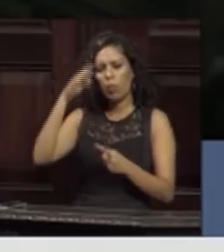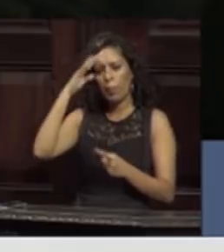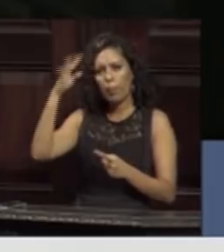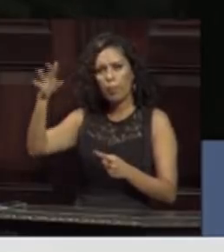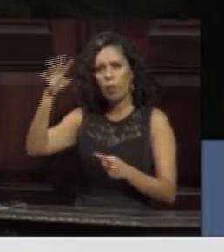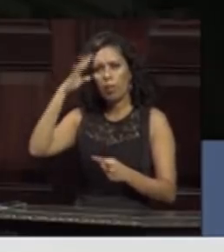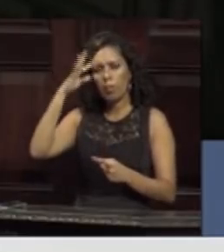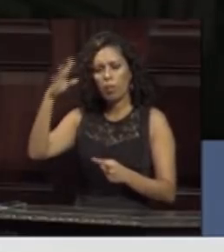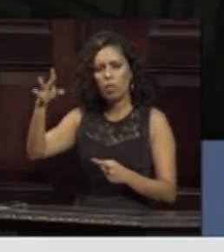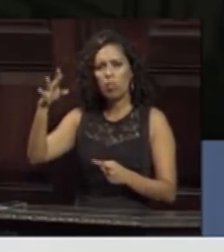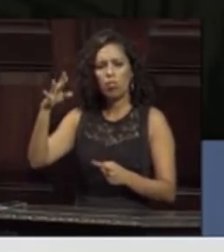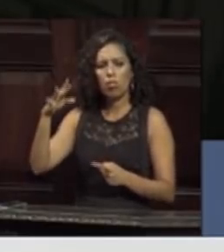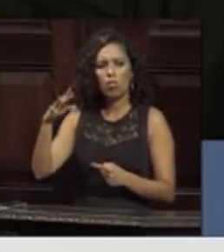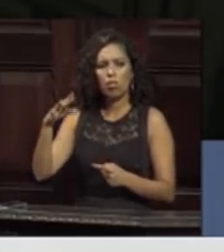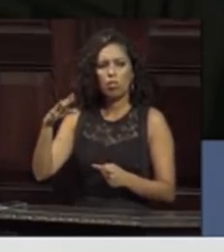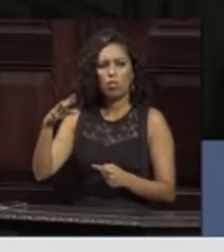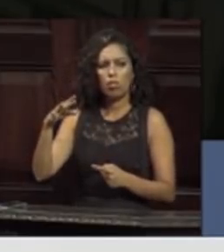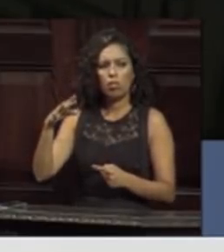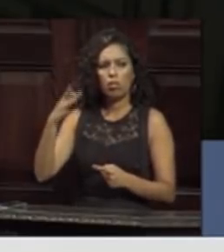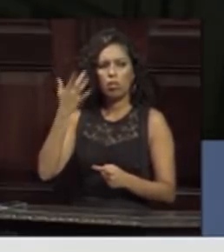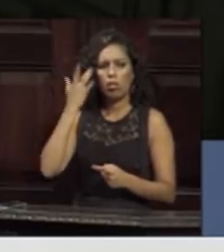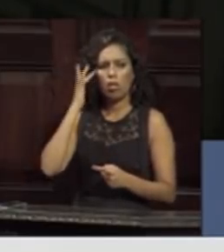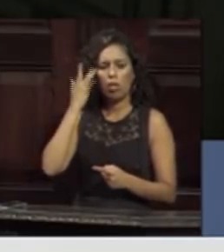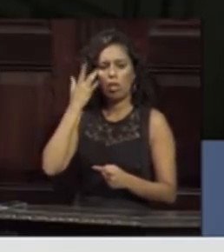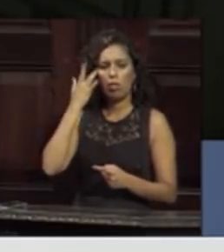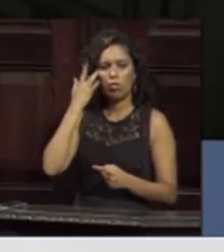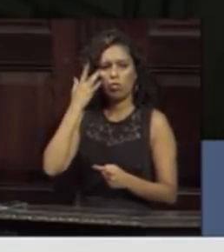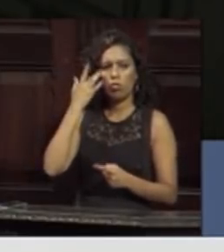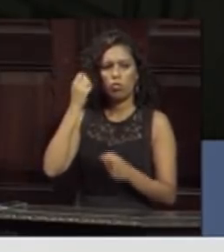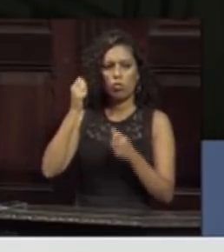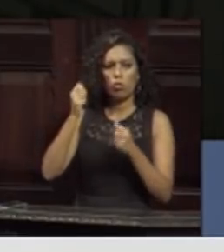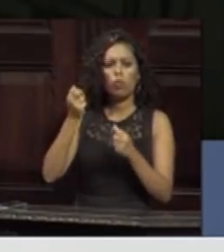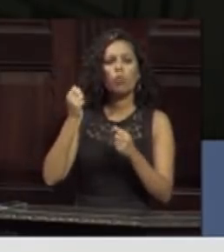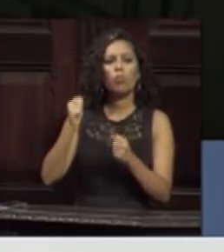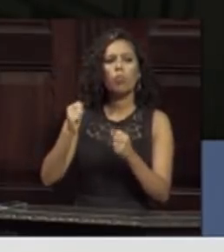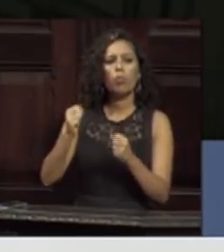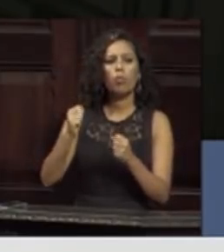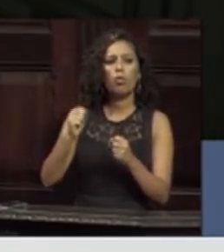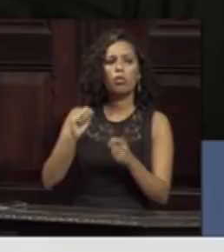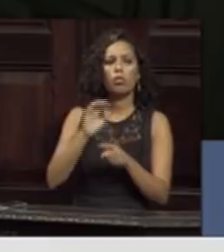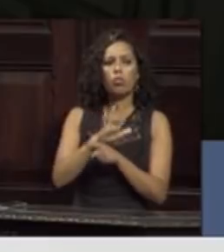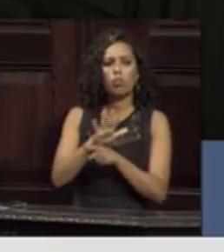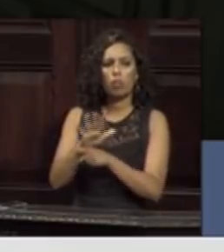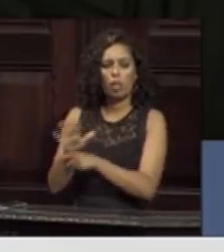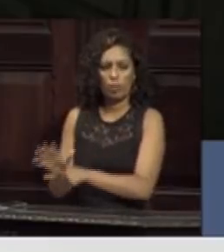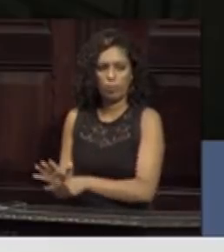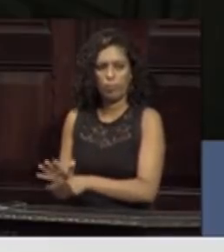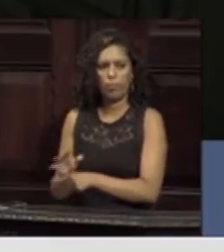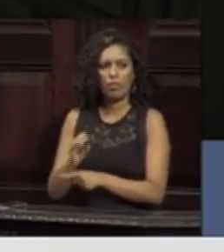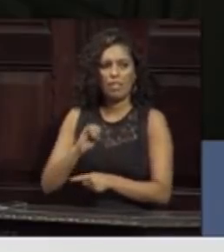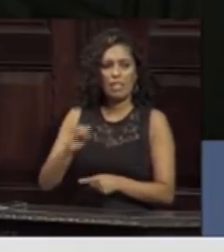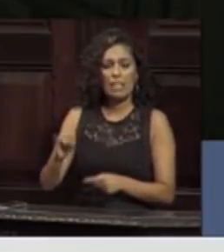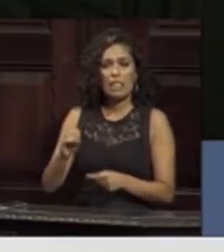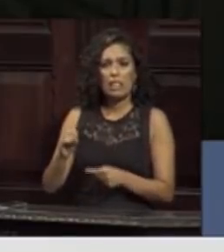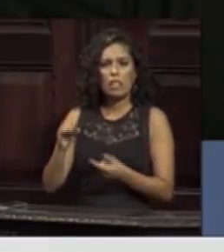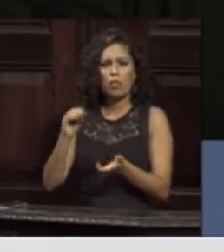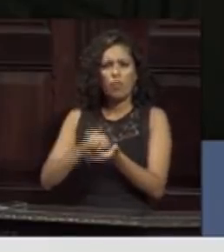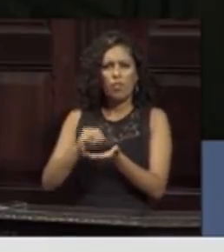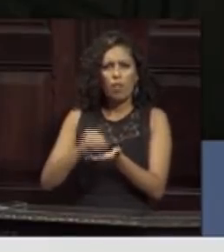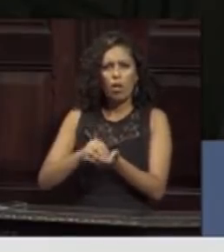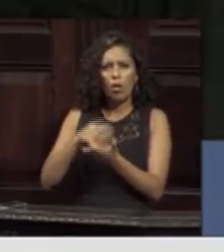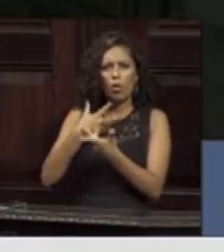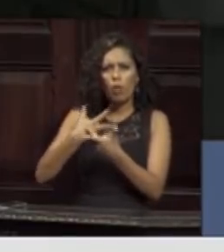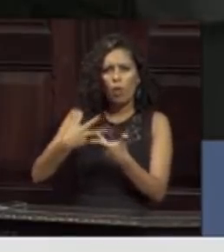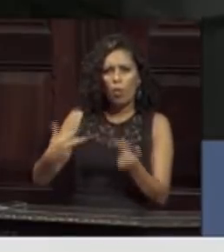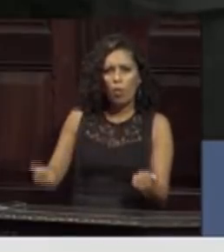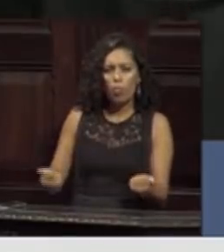se pode, pelo menos, defender em alguma medida. Ainda que haja ponderações, algumas